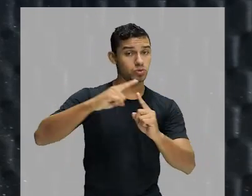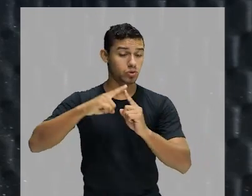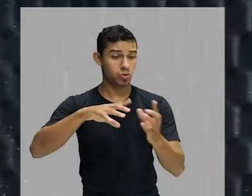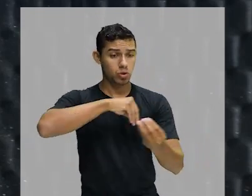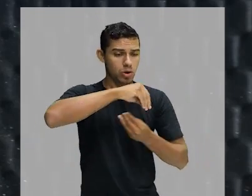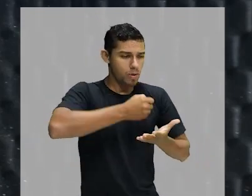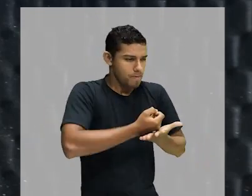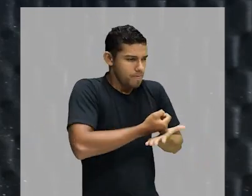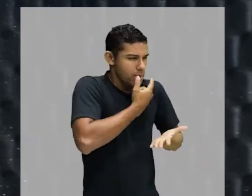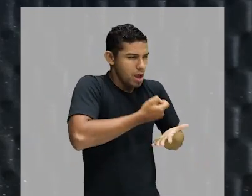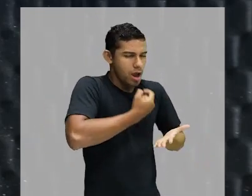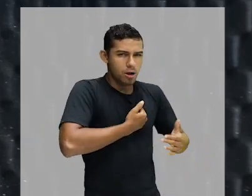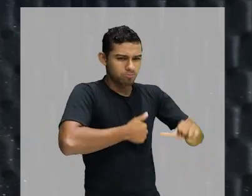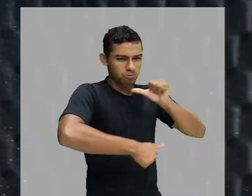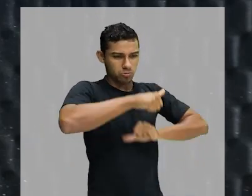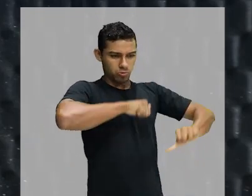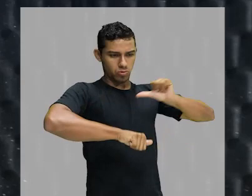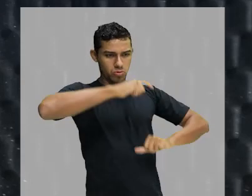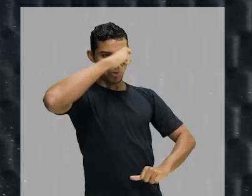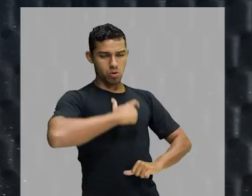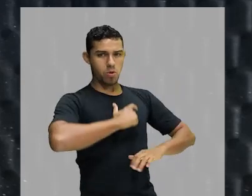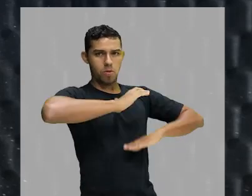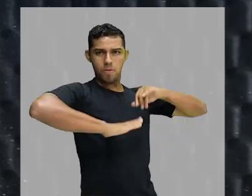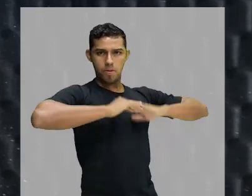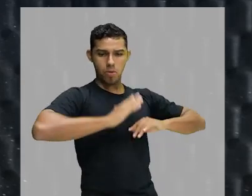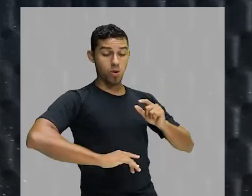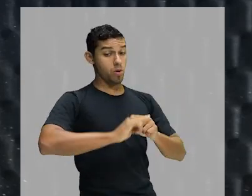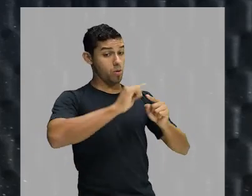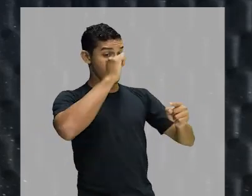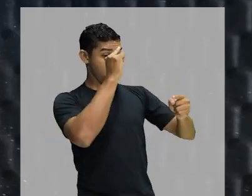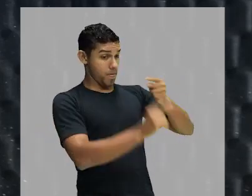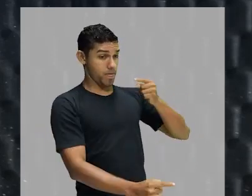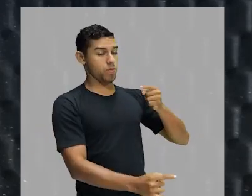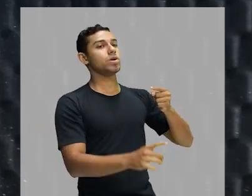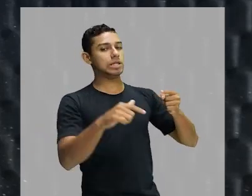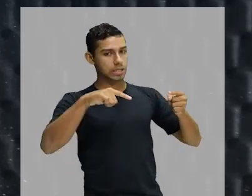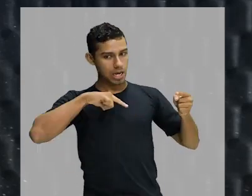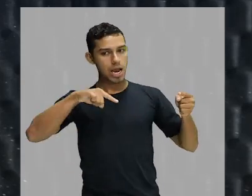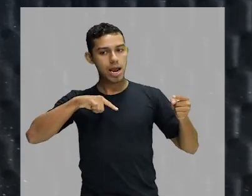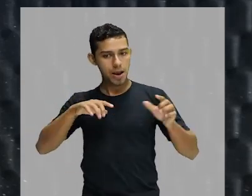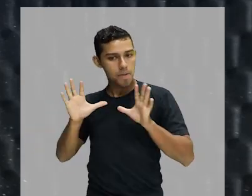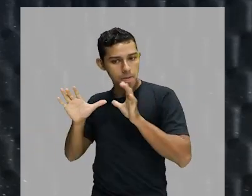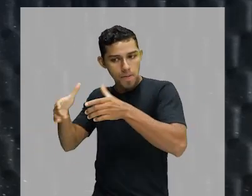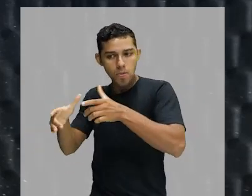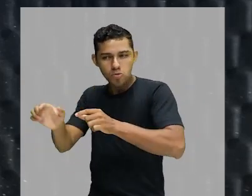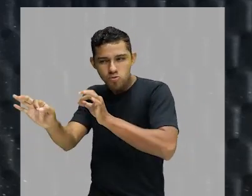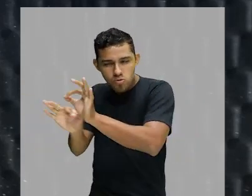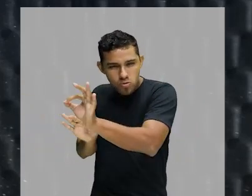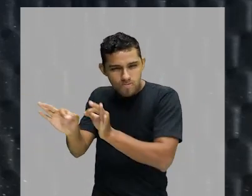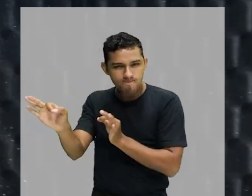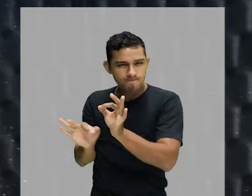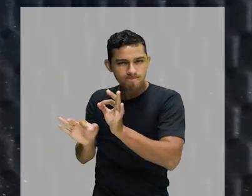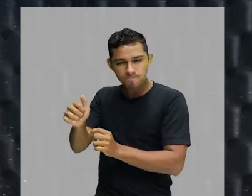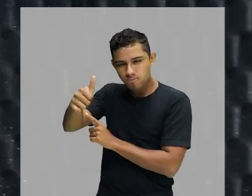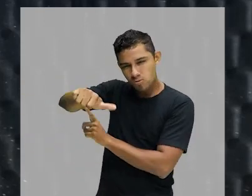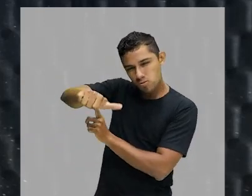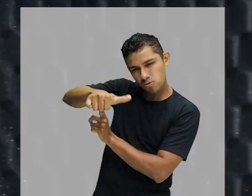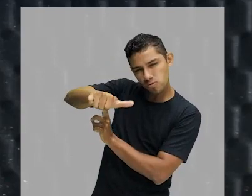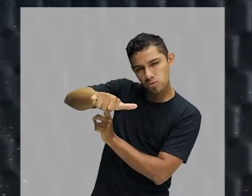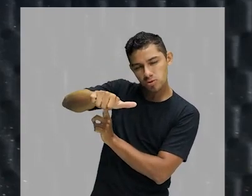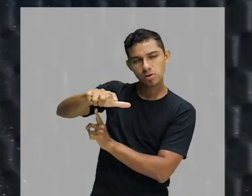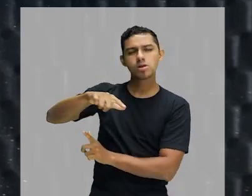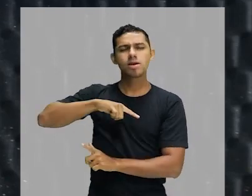o funcionamento do organismo do atleta é proibido e existe uma agência que faz esse controle, tá certo?